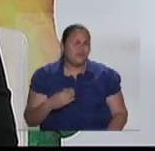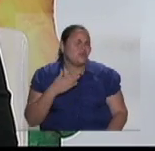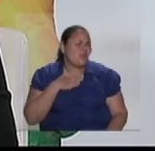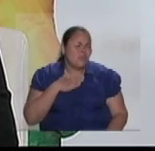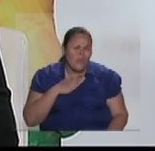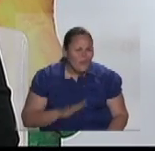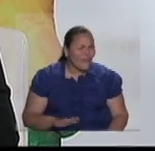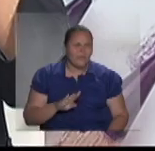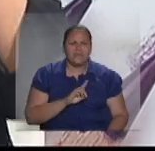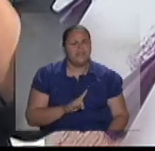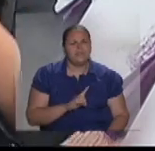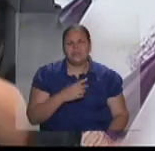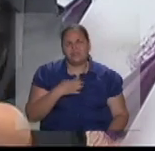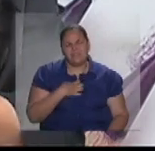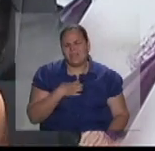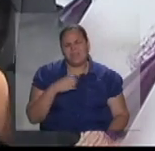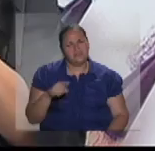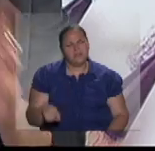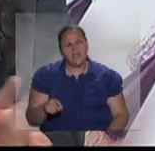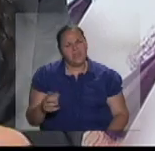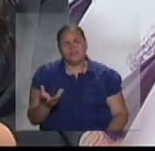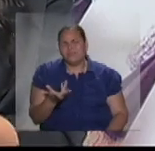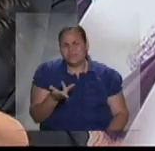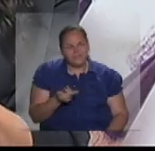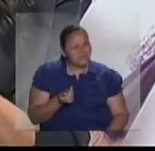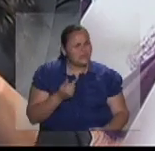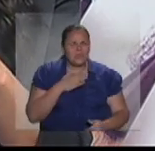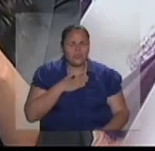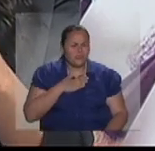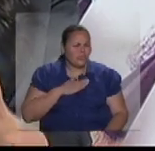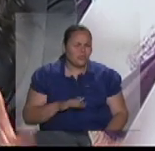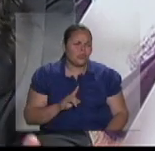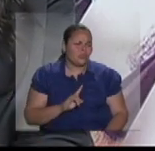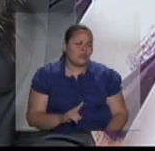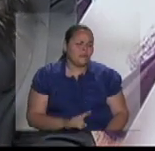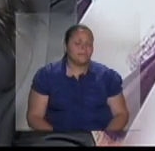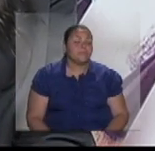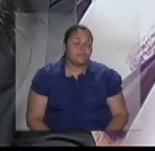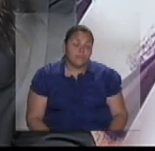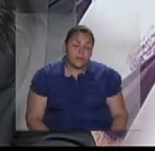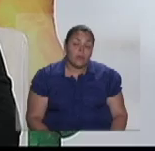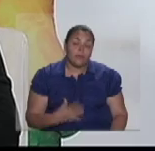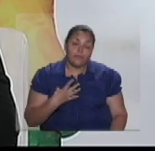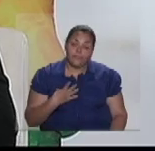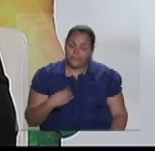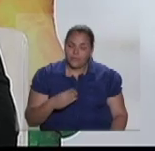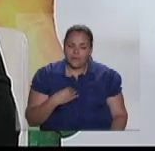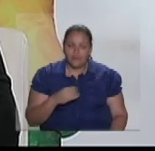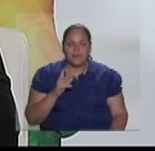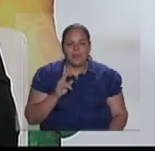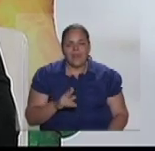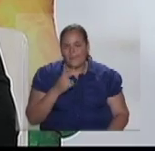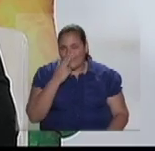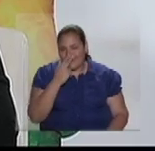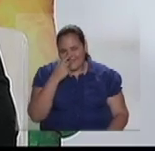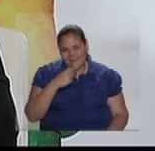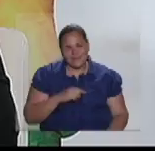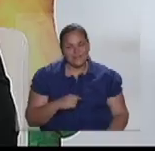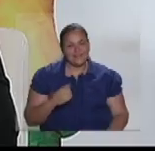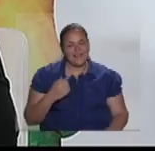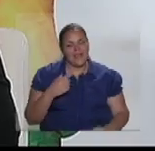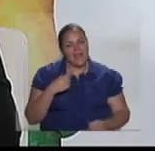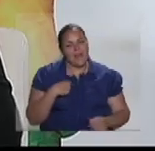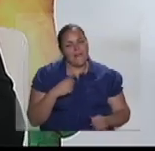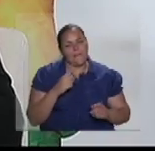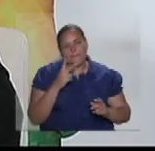tem nada a ver com aquilo. Né? Não tem jeito, não tem talento, não tem nada, não gosta. Os filhos são a melhor parte da